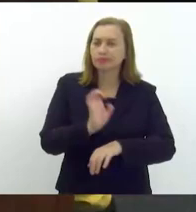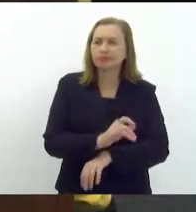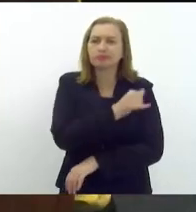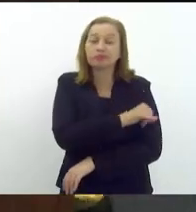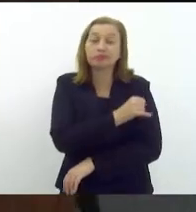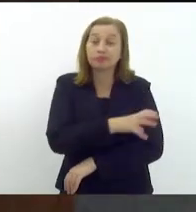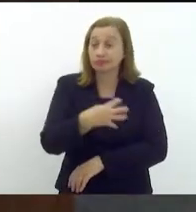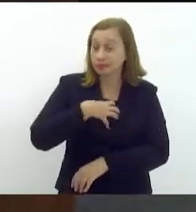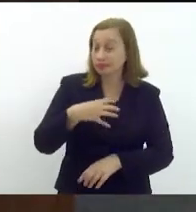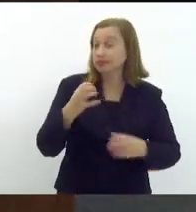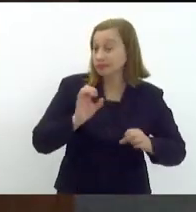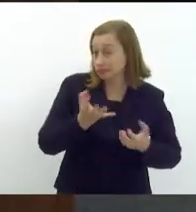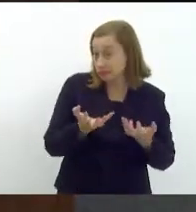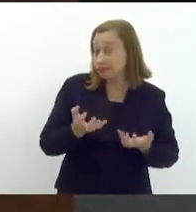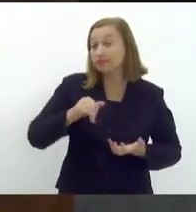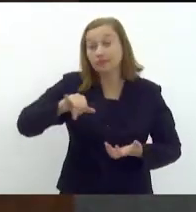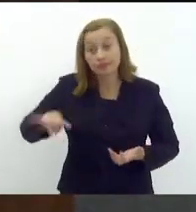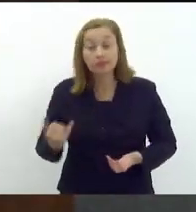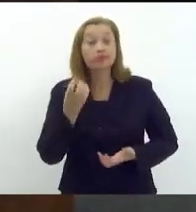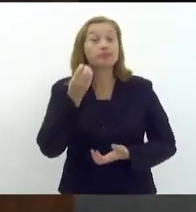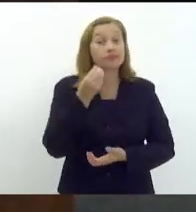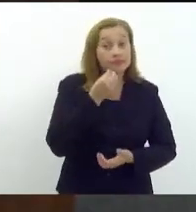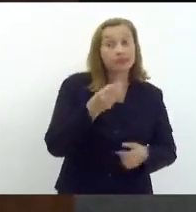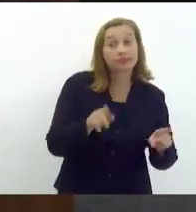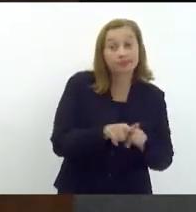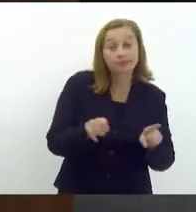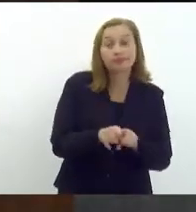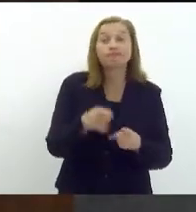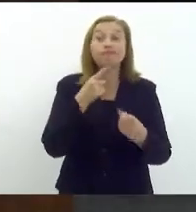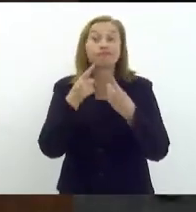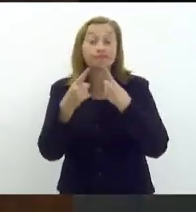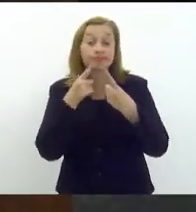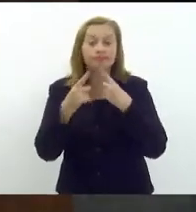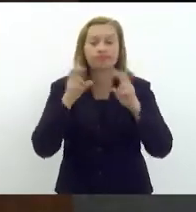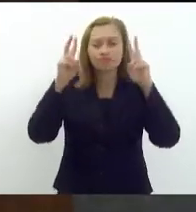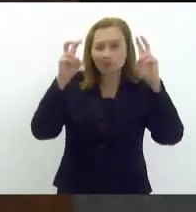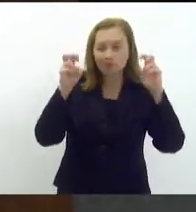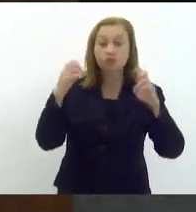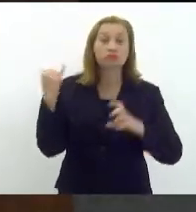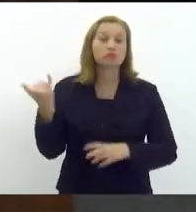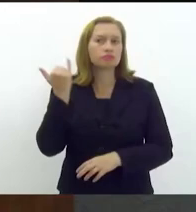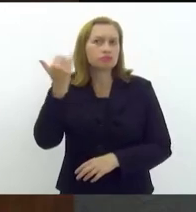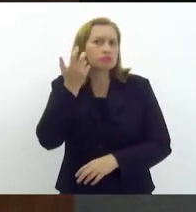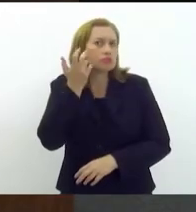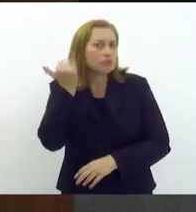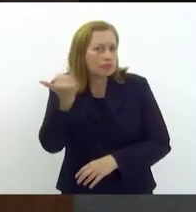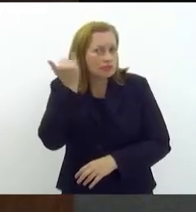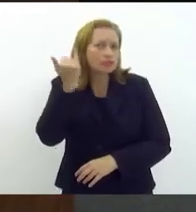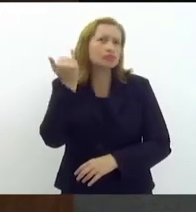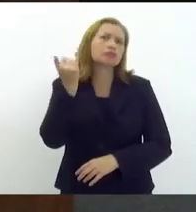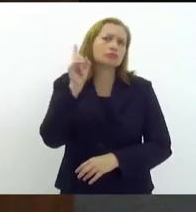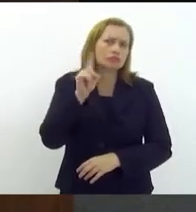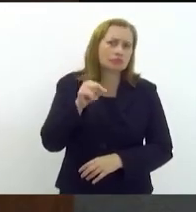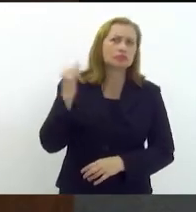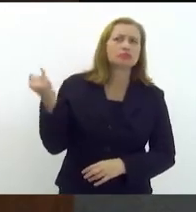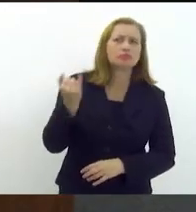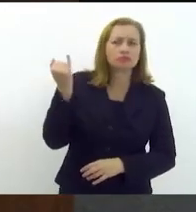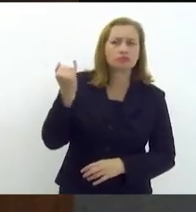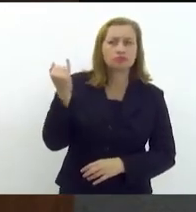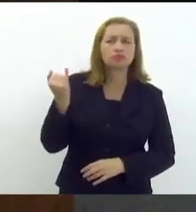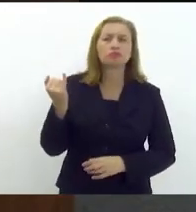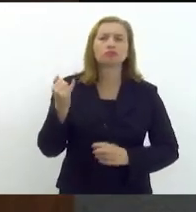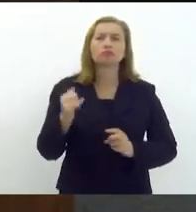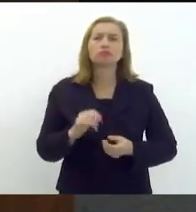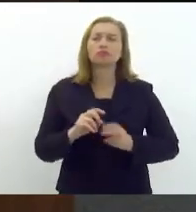nesse sentido queria aproveitar a oportunidade de discutir um tema que eu acho muito importante que é o tema da